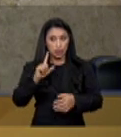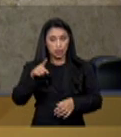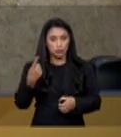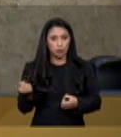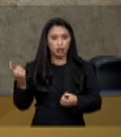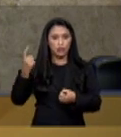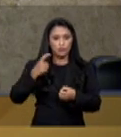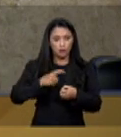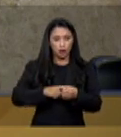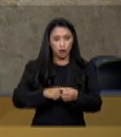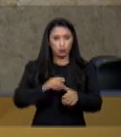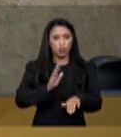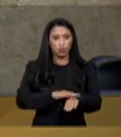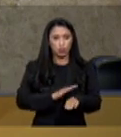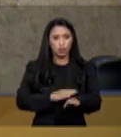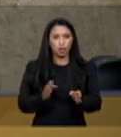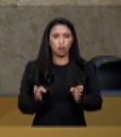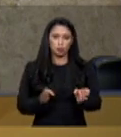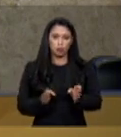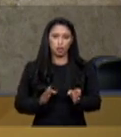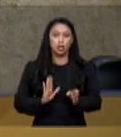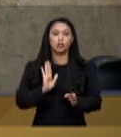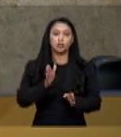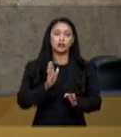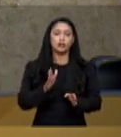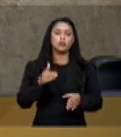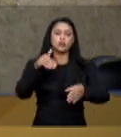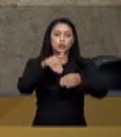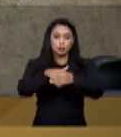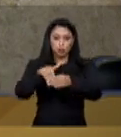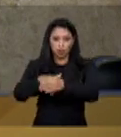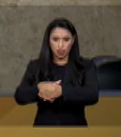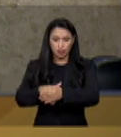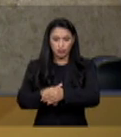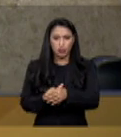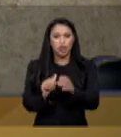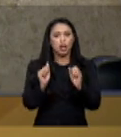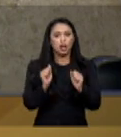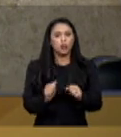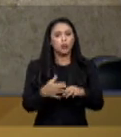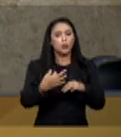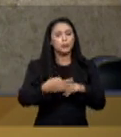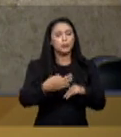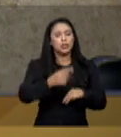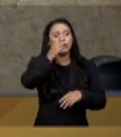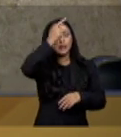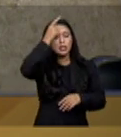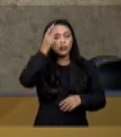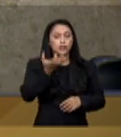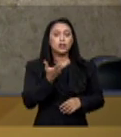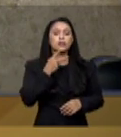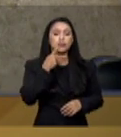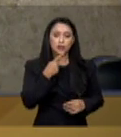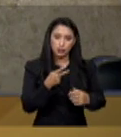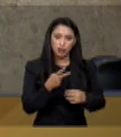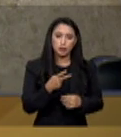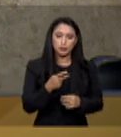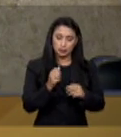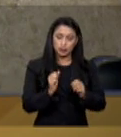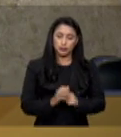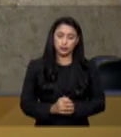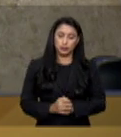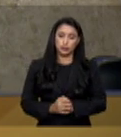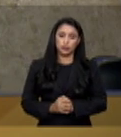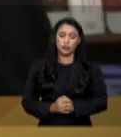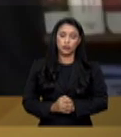tempo regimental do intervalo, nós já passaremos ao voto. Concedo a palavra ao ministro Ricardo Lewandowski. Presidente,